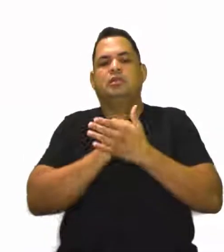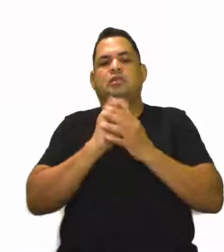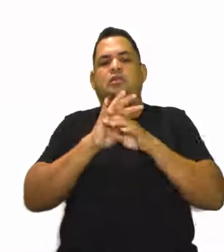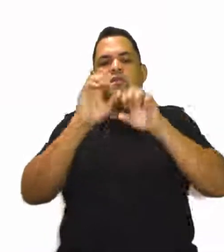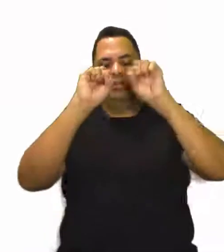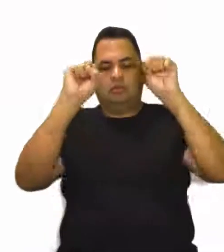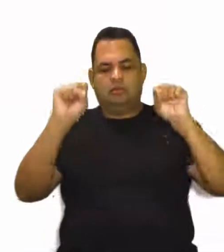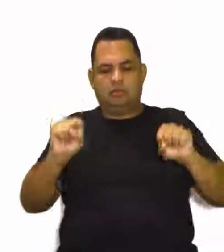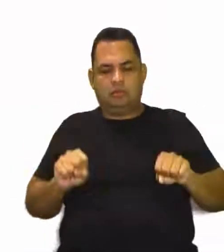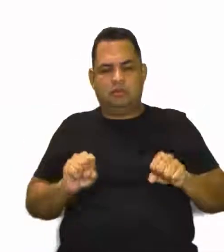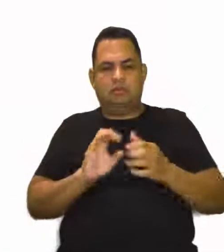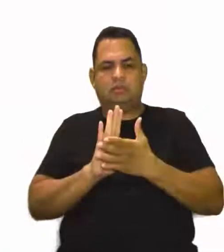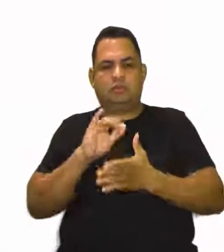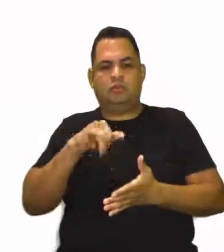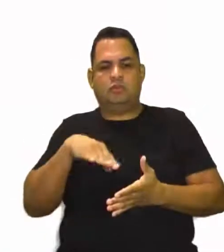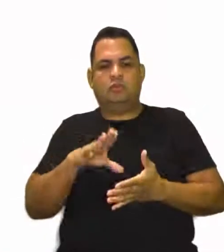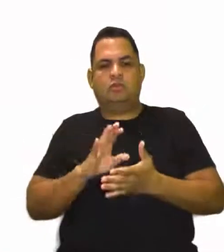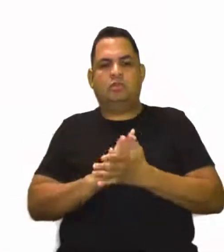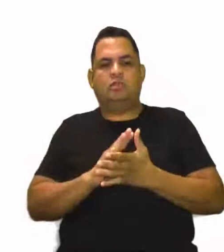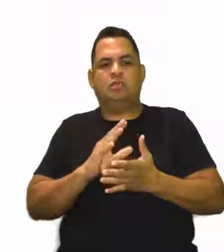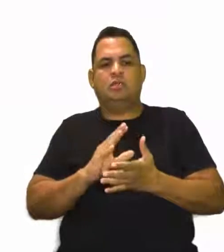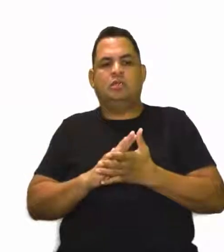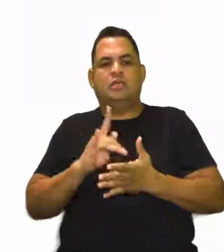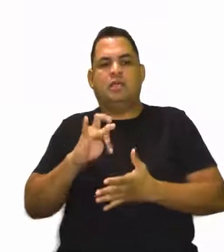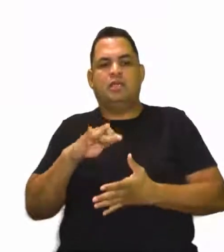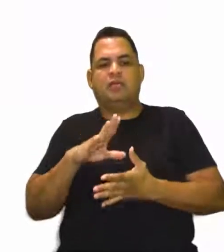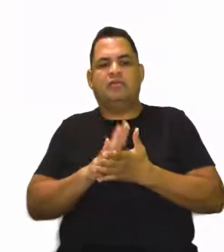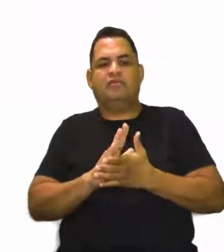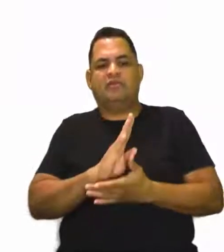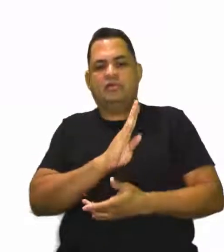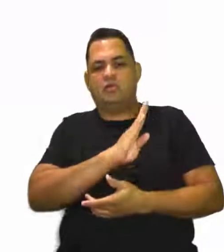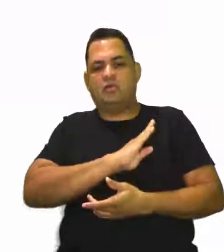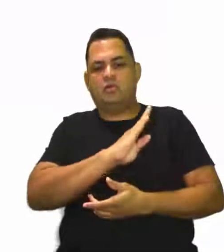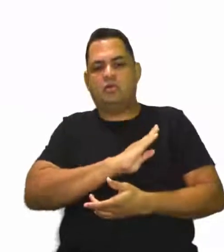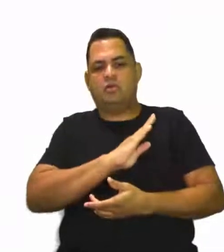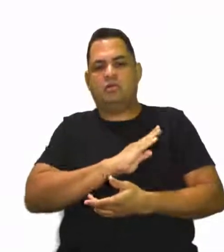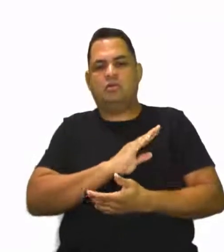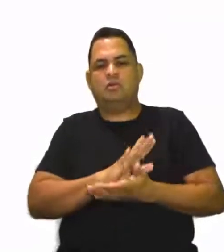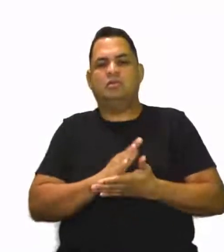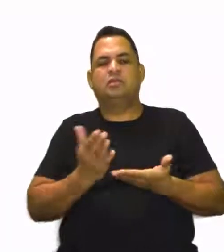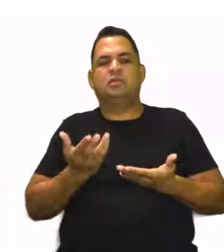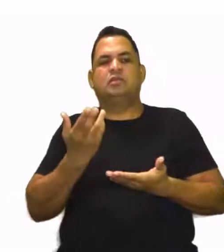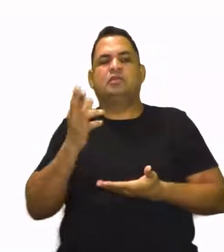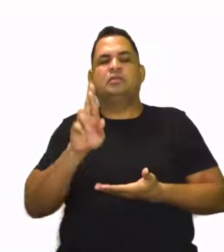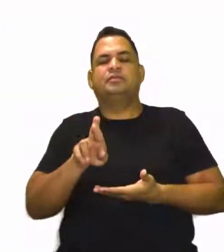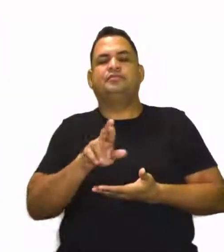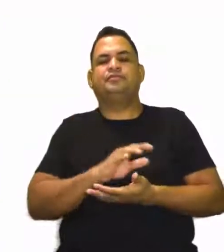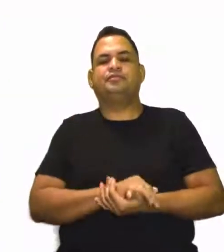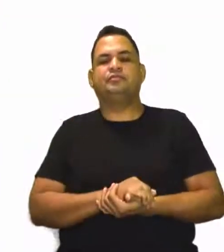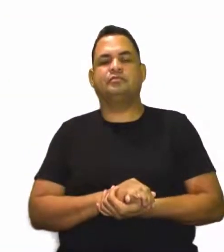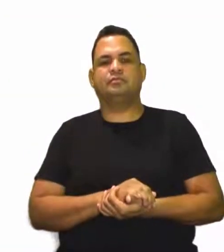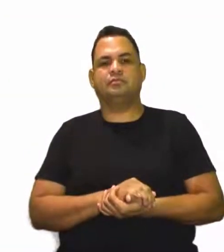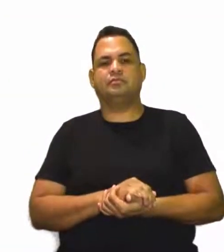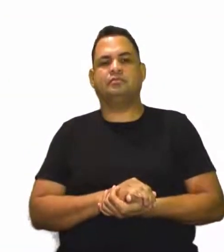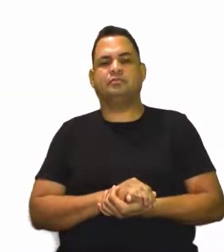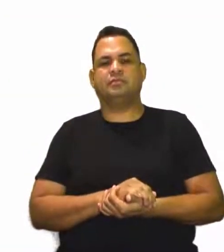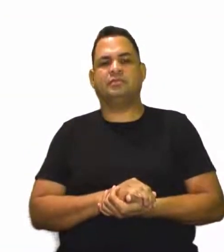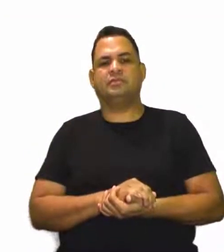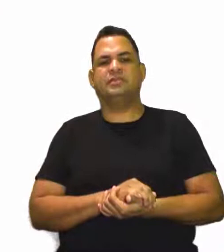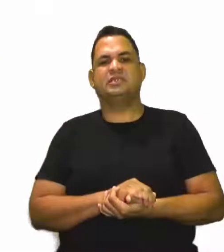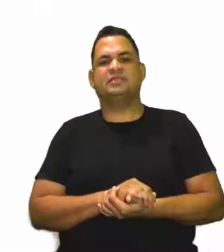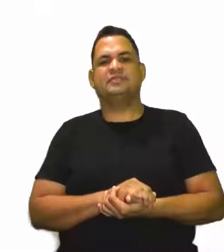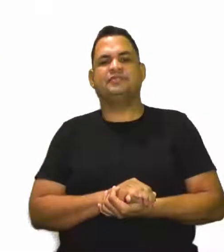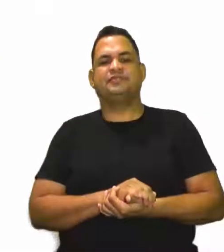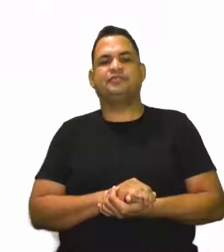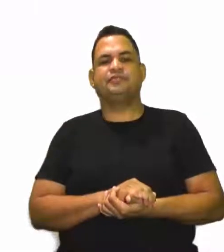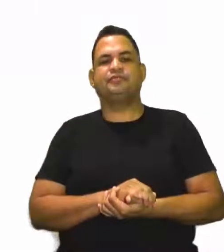sistema imune e a hipertrofia do coração. E aí, para recuperar, professora, vamos na questão agora.